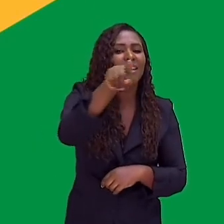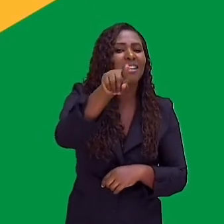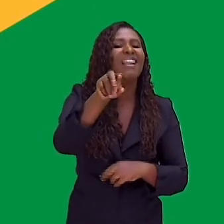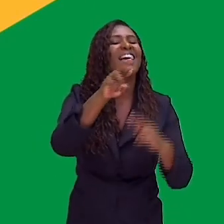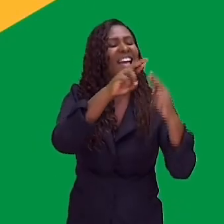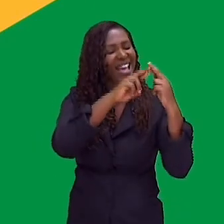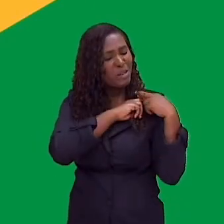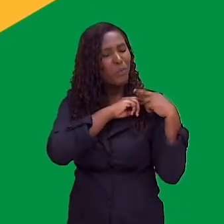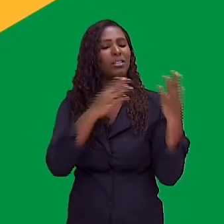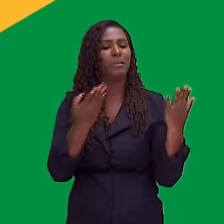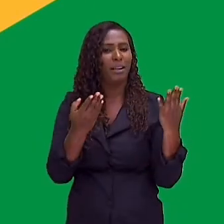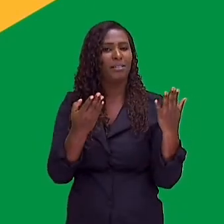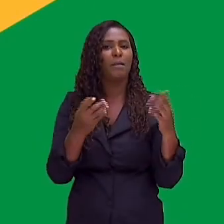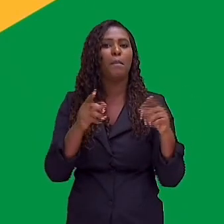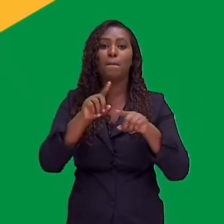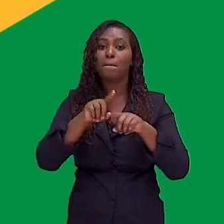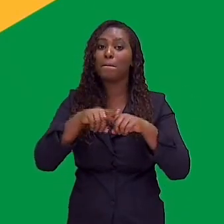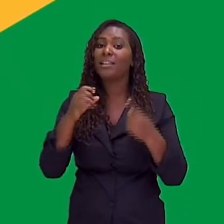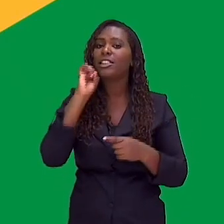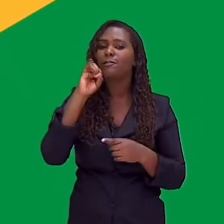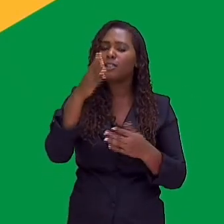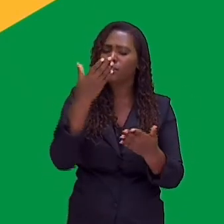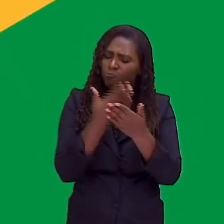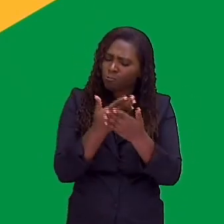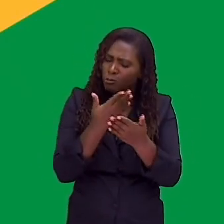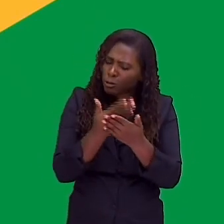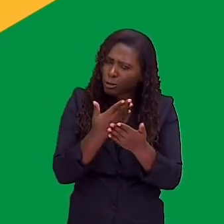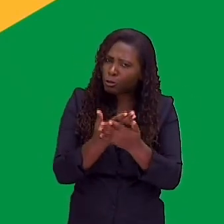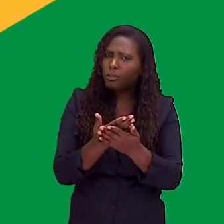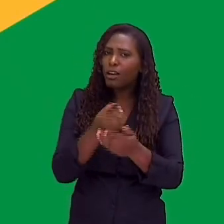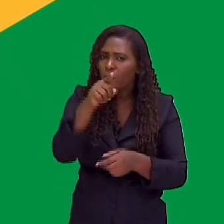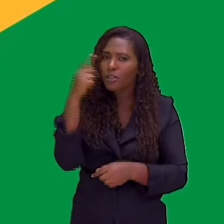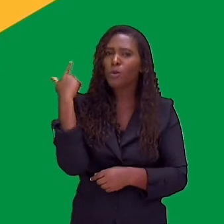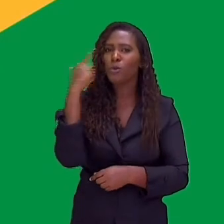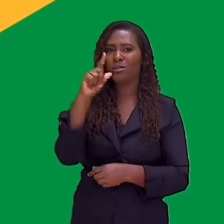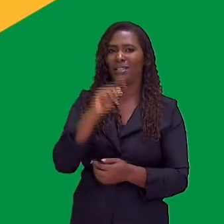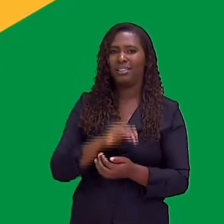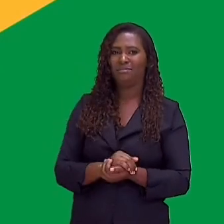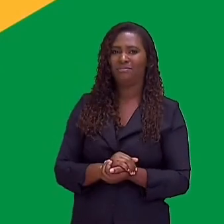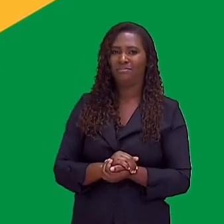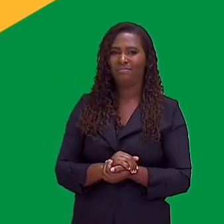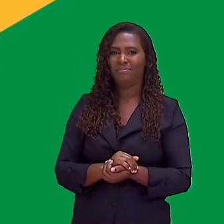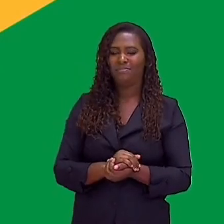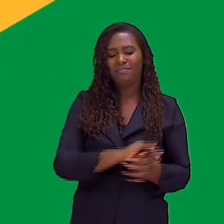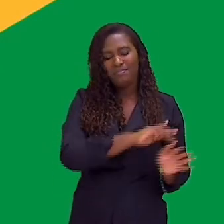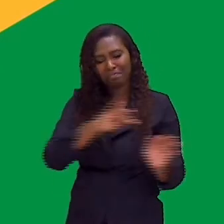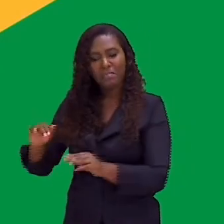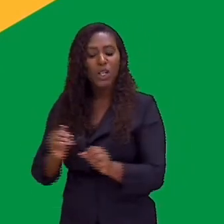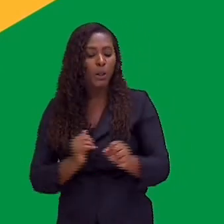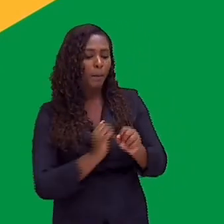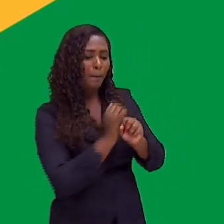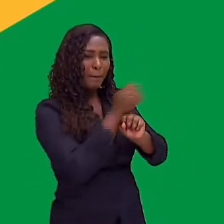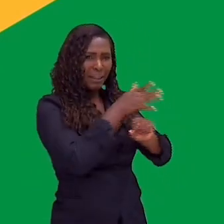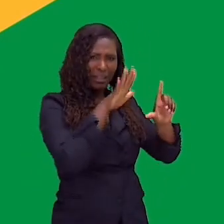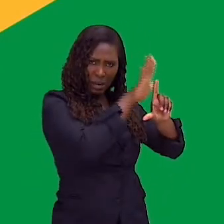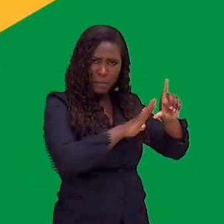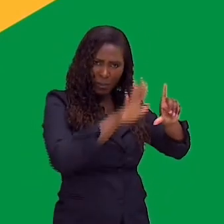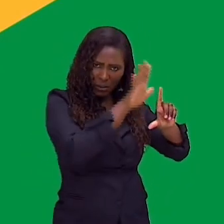queda do Muro de Berlim, o socialismo, o comunismo, que influenciou